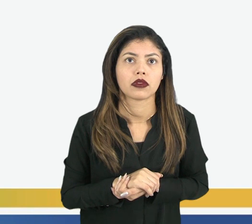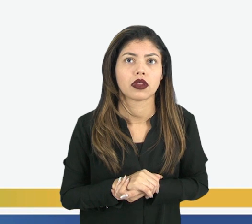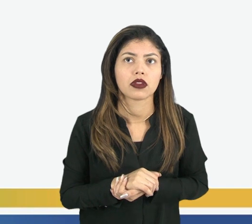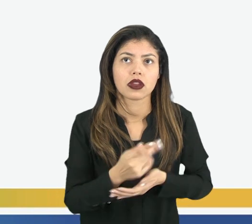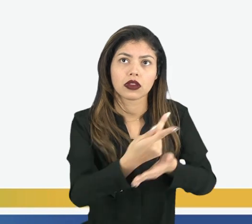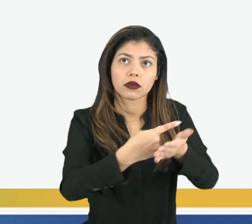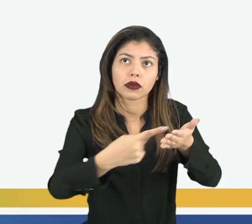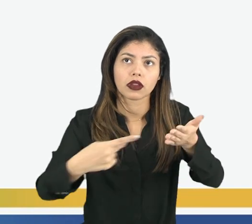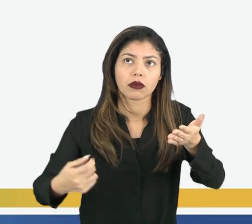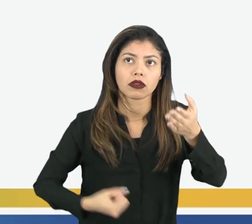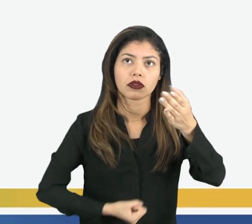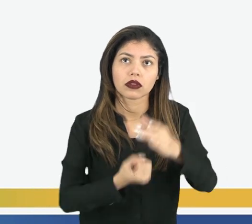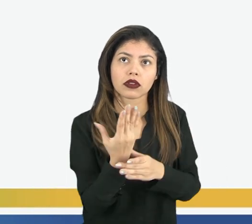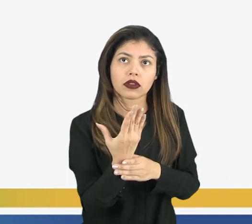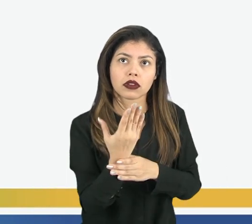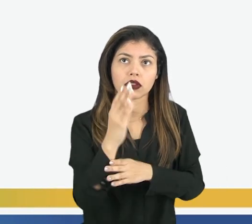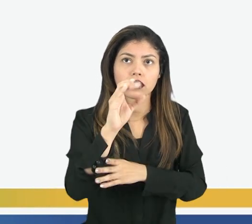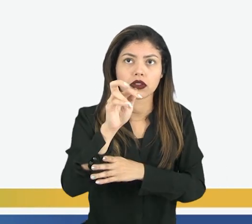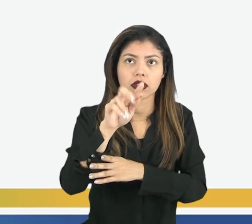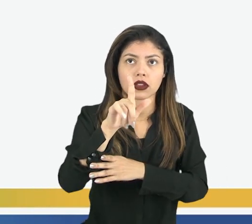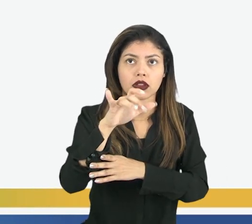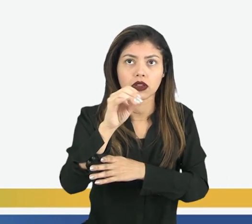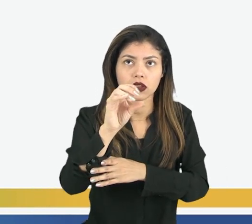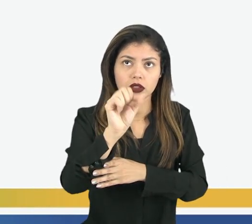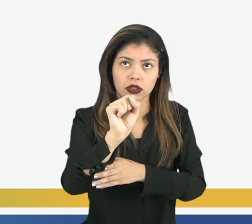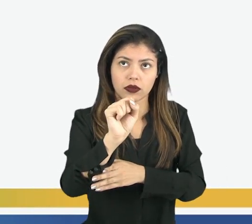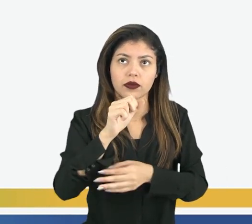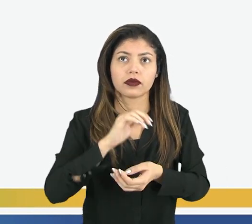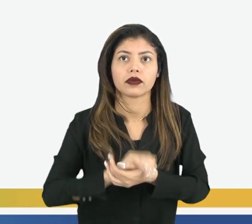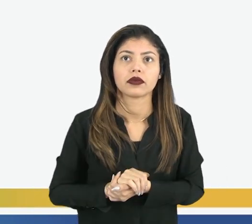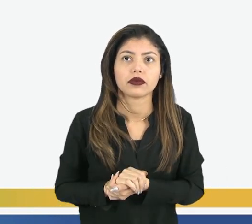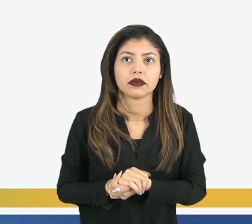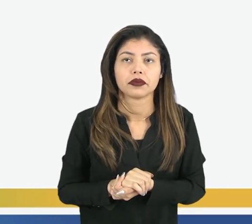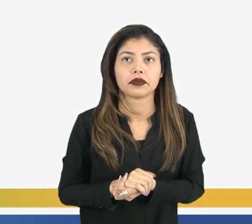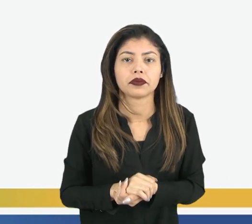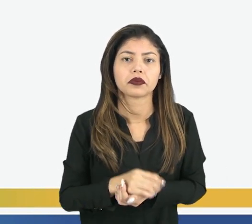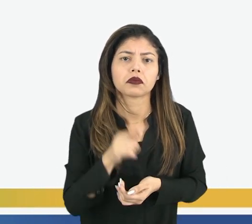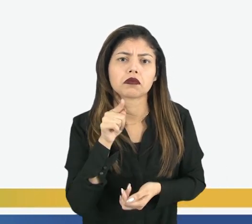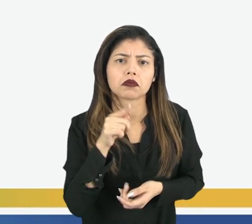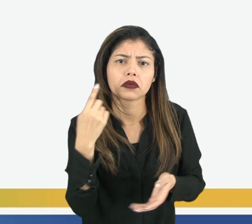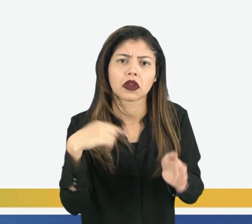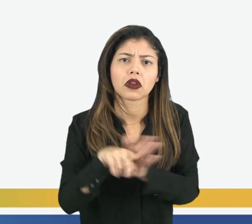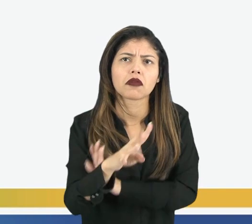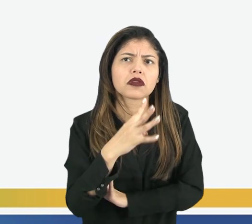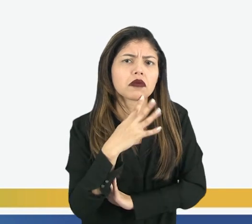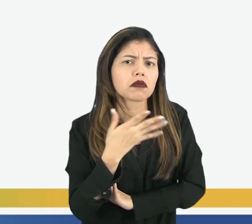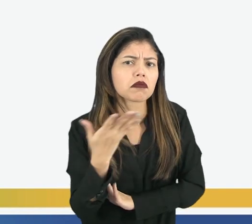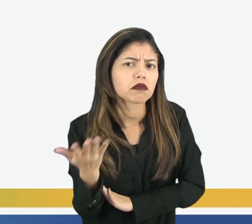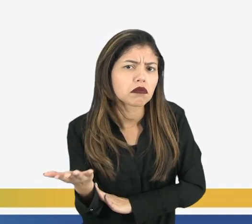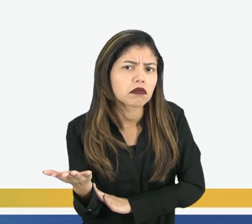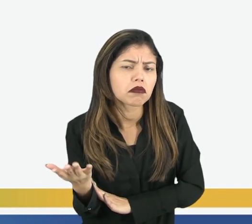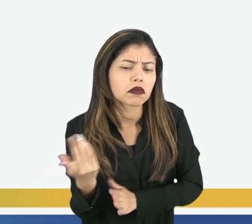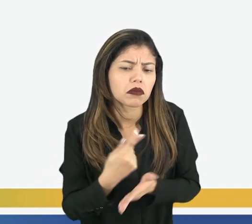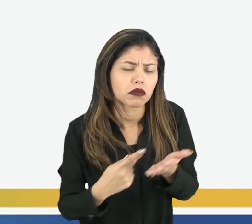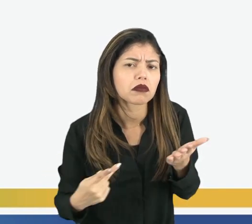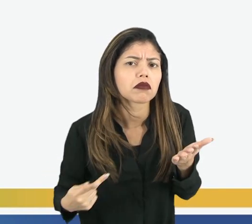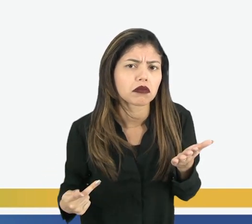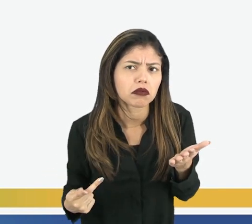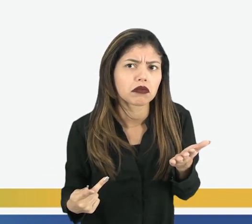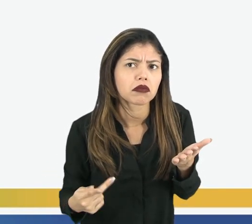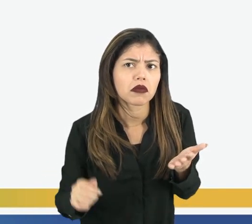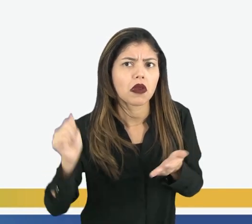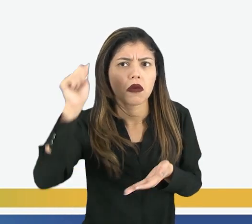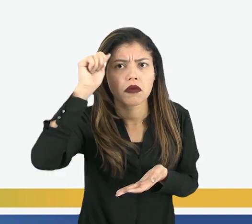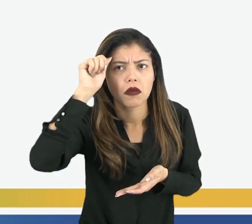Este poema foi criado por este autor, Carlos Drummond de Andrade, e eu pergunto, você conhece esse poeta? Já ouviu